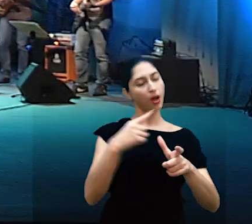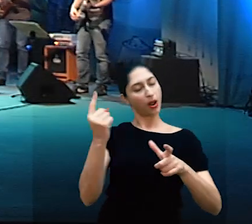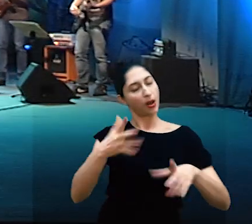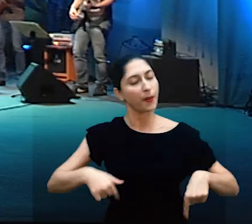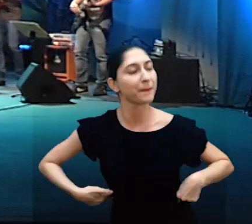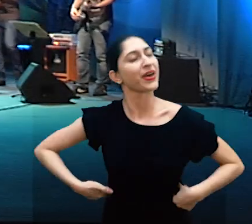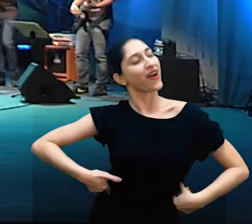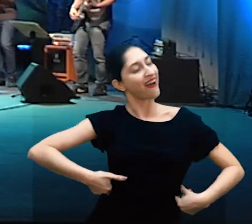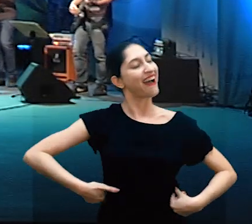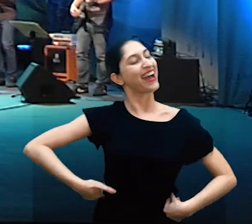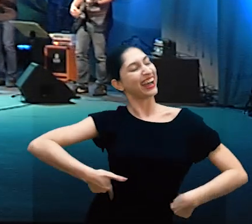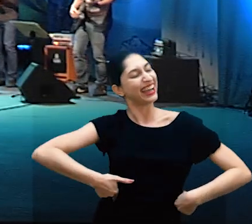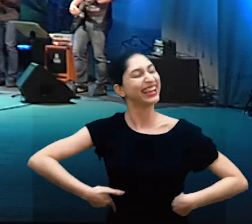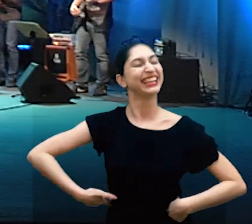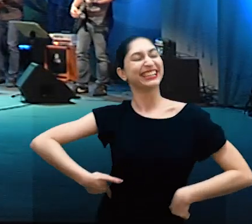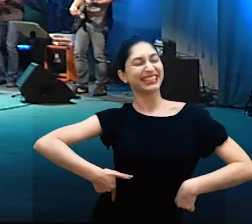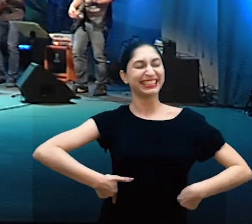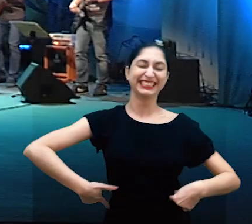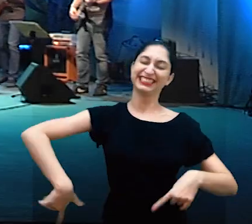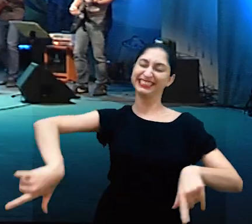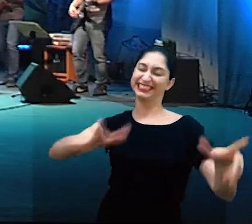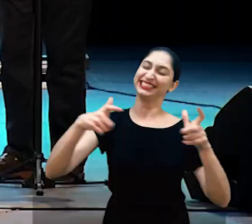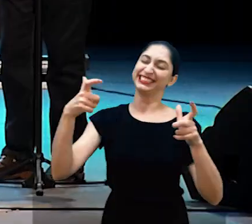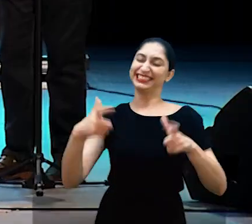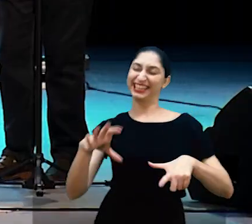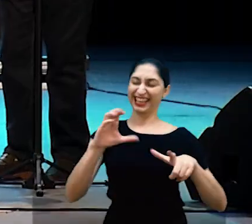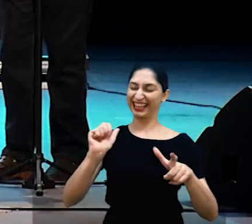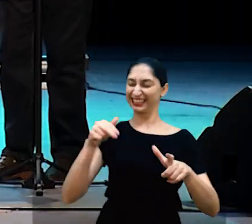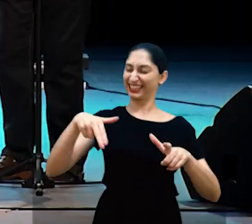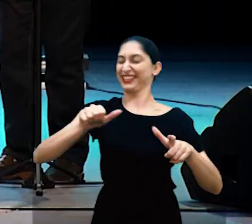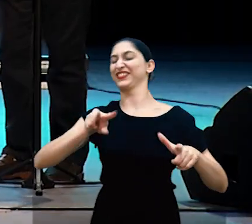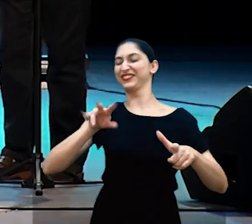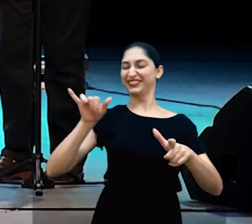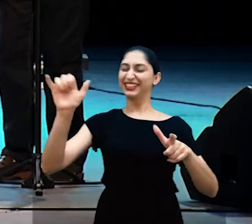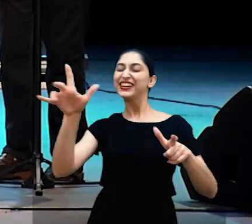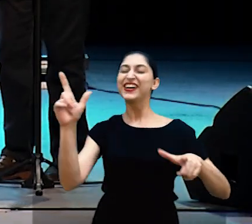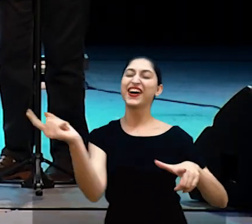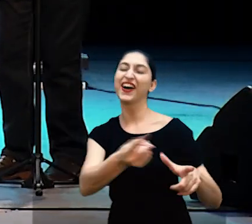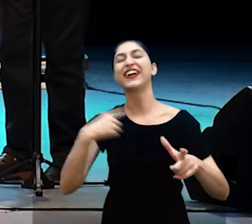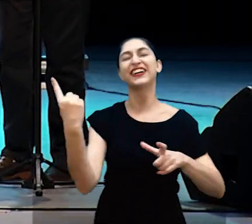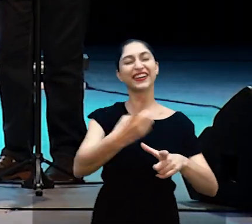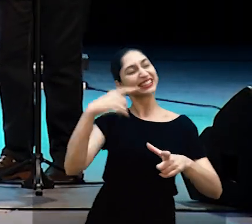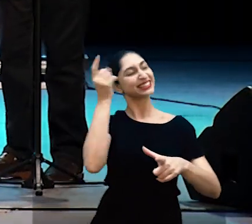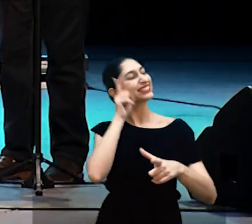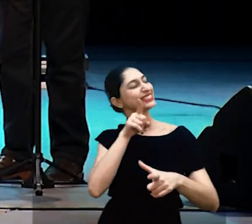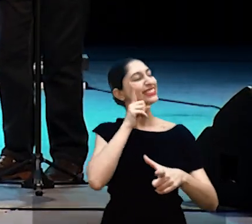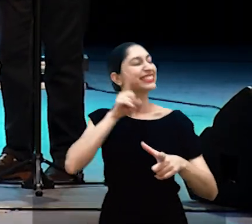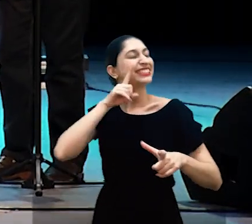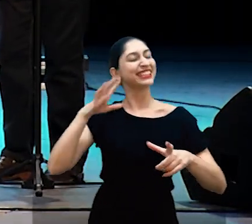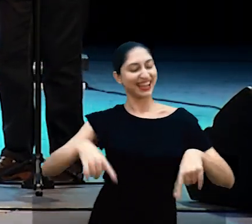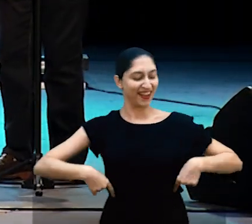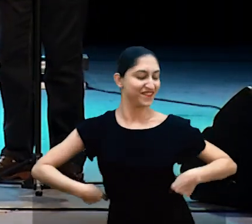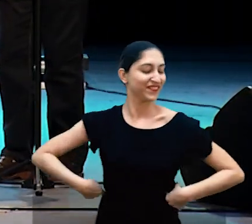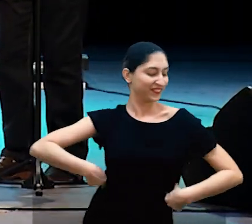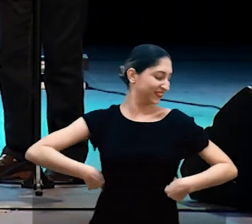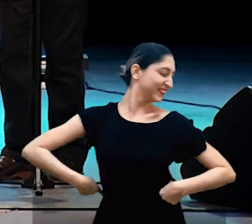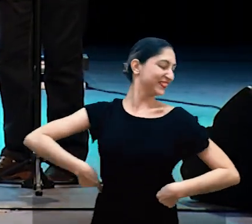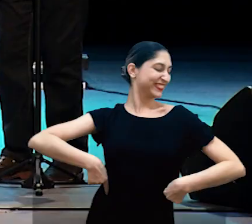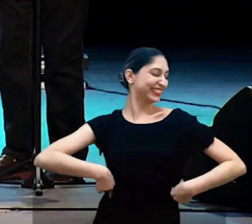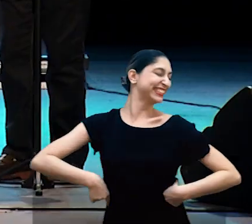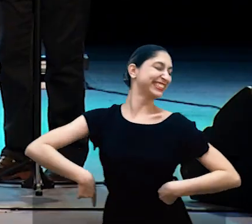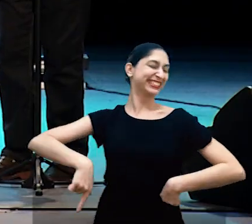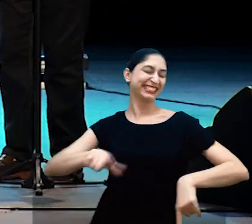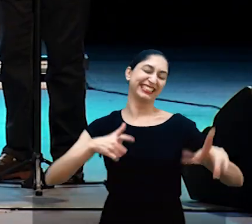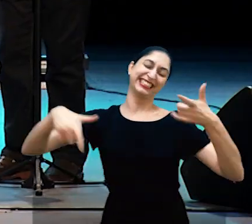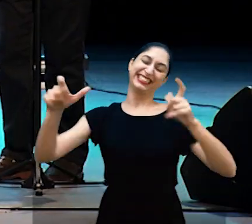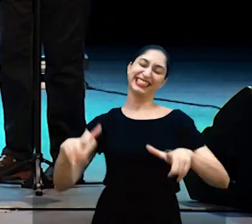e vem rebolar as cadeiras, polícia, bombeia na cana, no canavia. Roda moreno e vem rebolar as